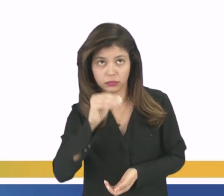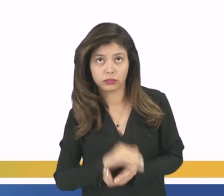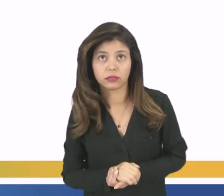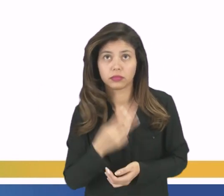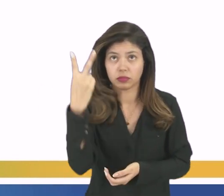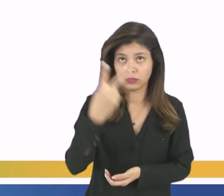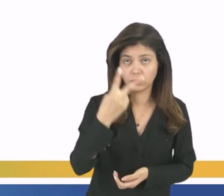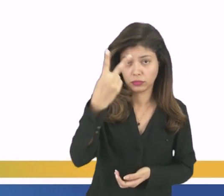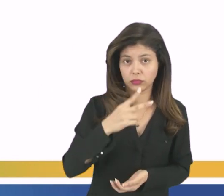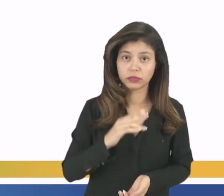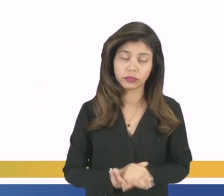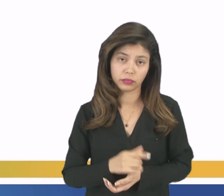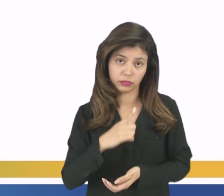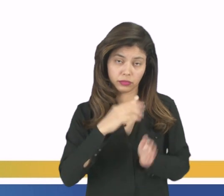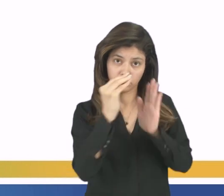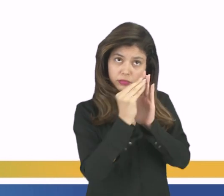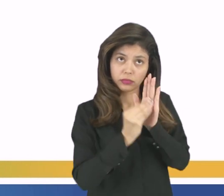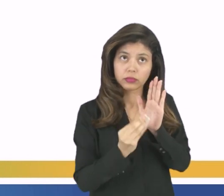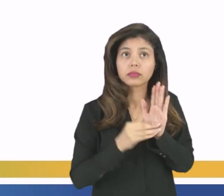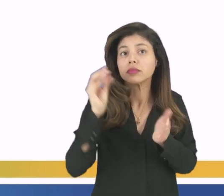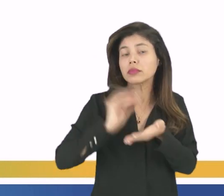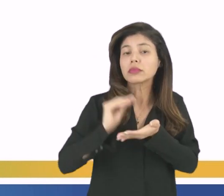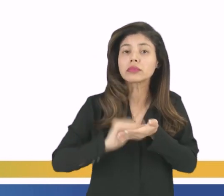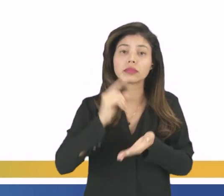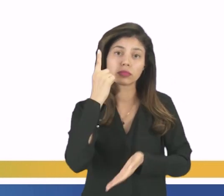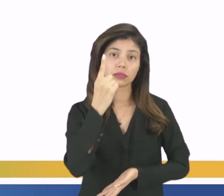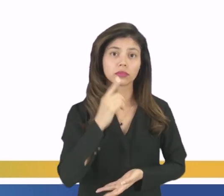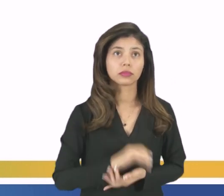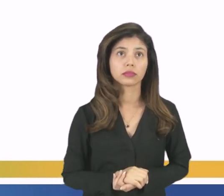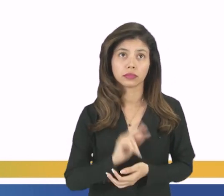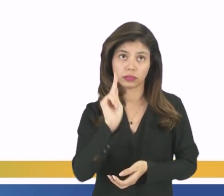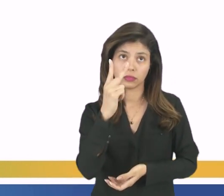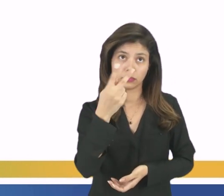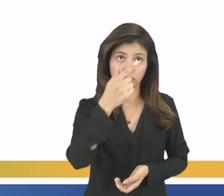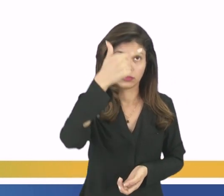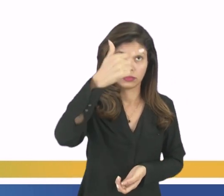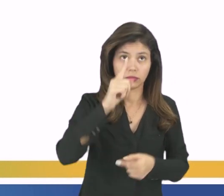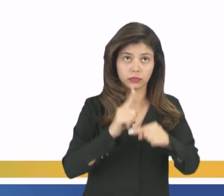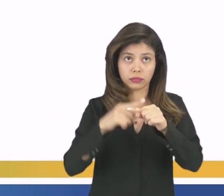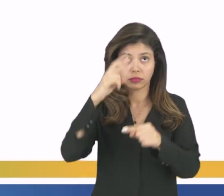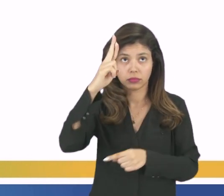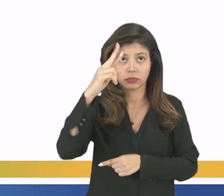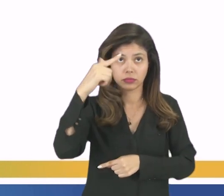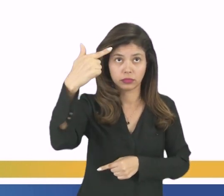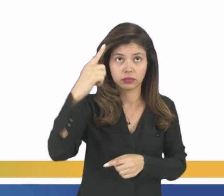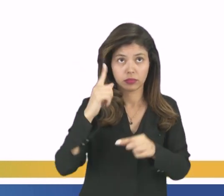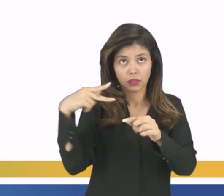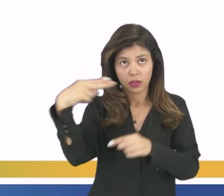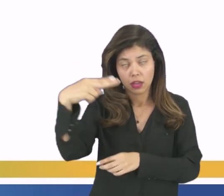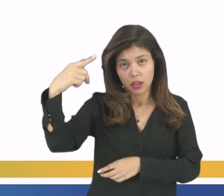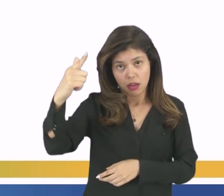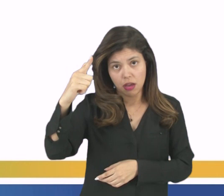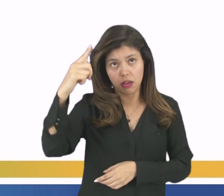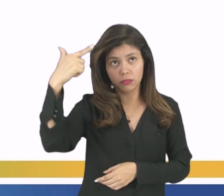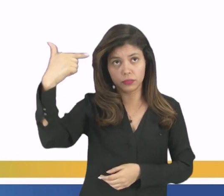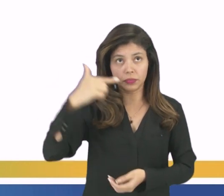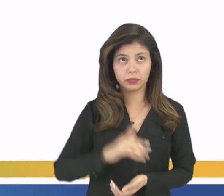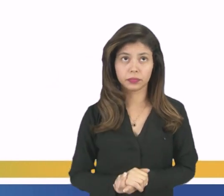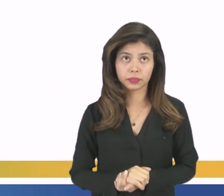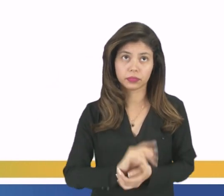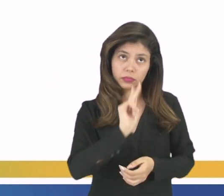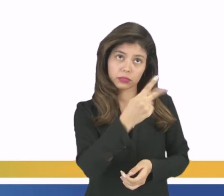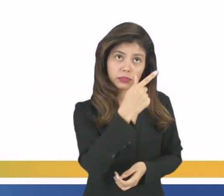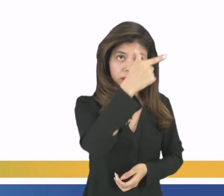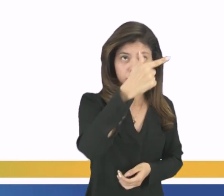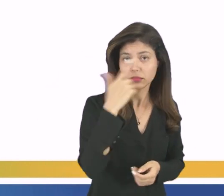Aqui tem 2 desses dados, falta 1. H ao quadrado é R ao quadrado, mais R ao quadrado é G ao quadrado. H